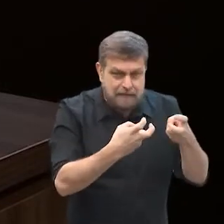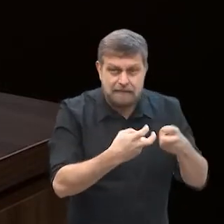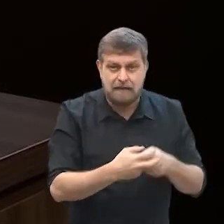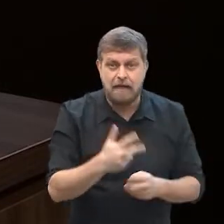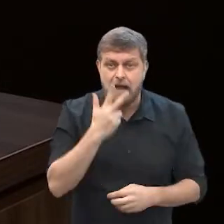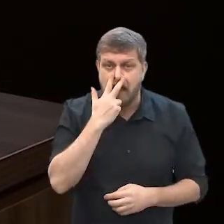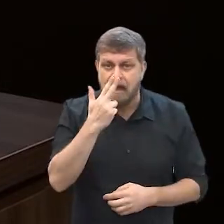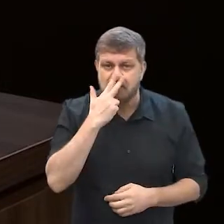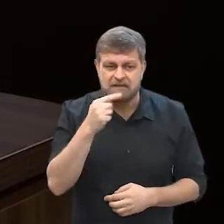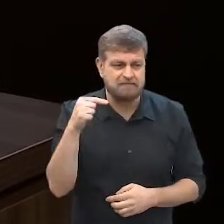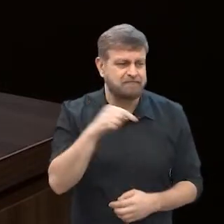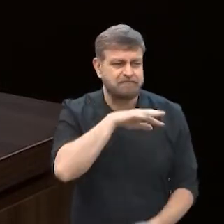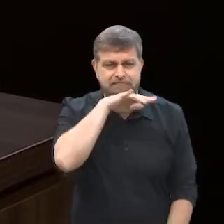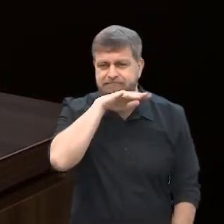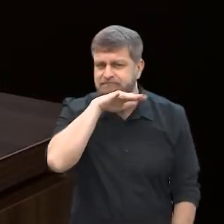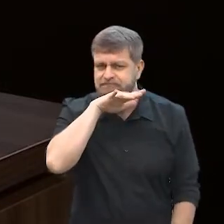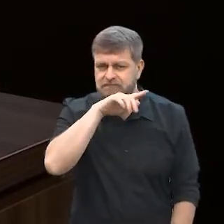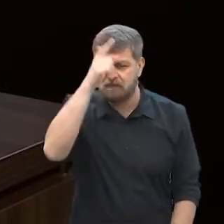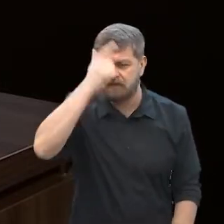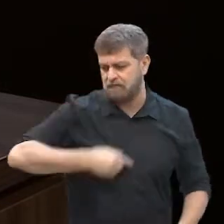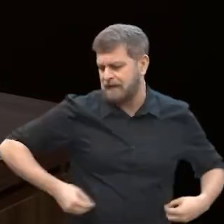ser terrível. E